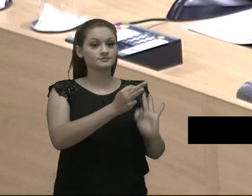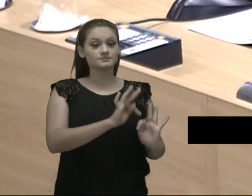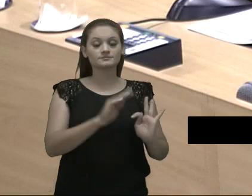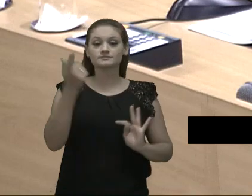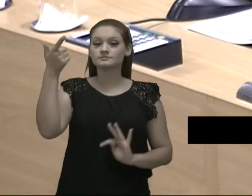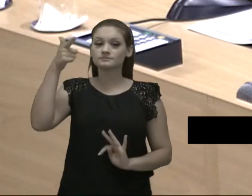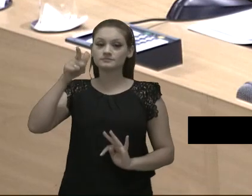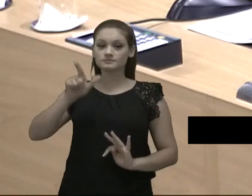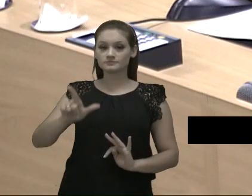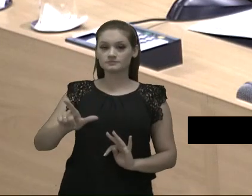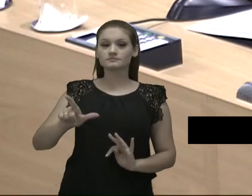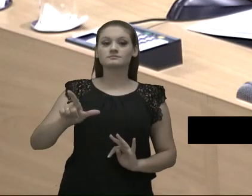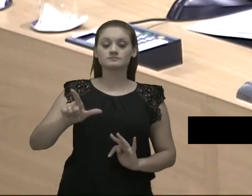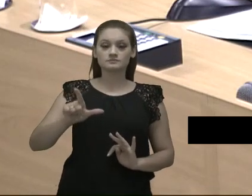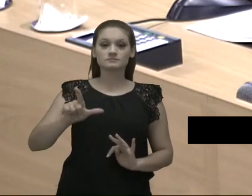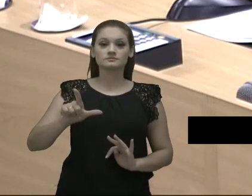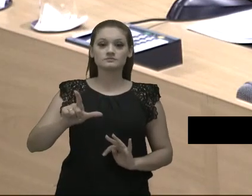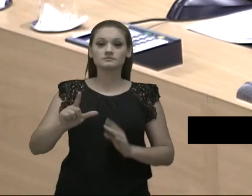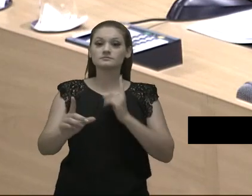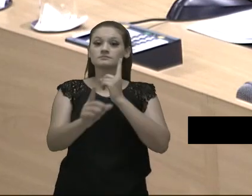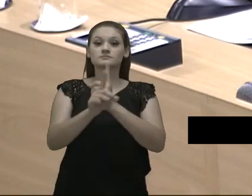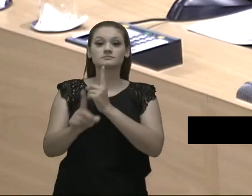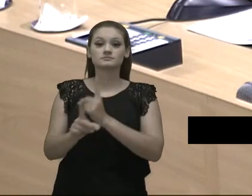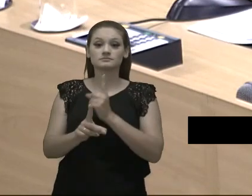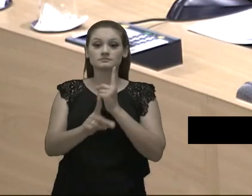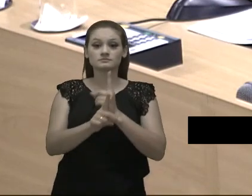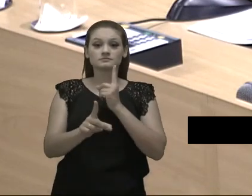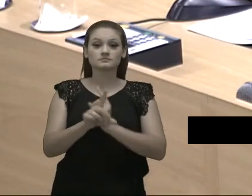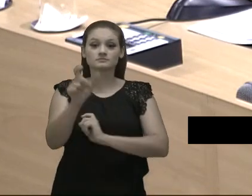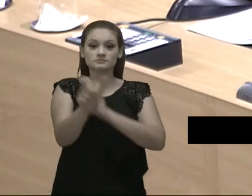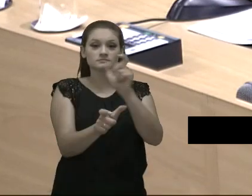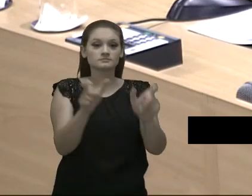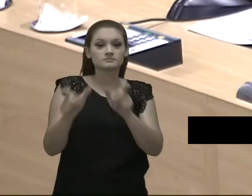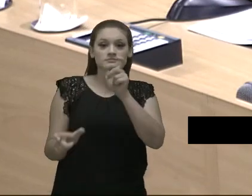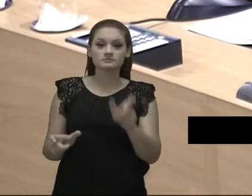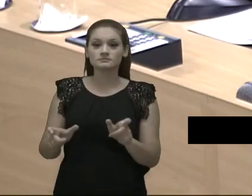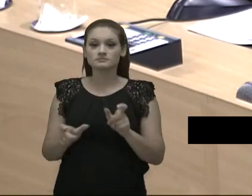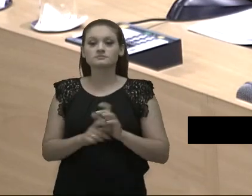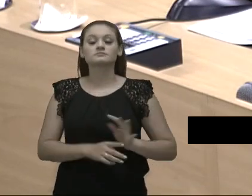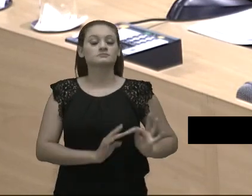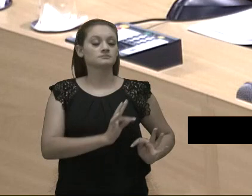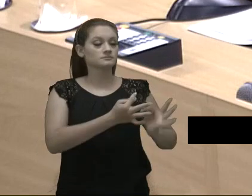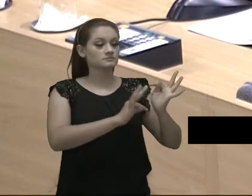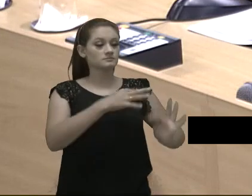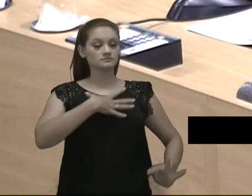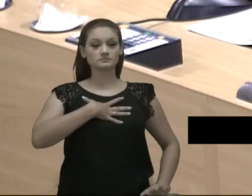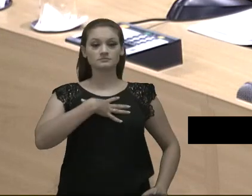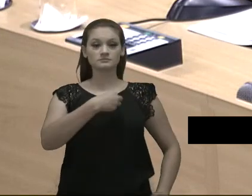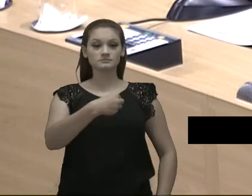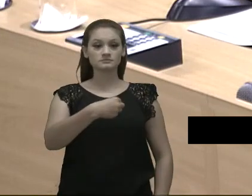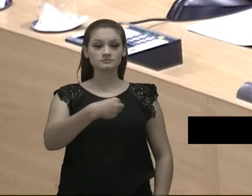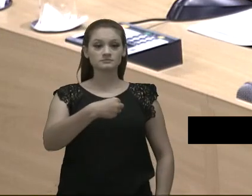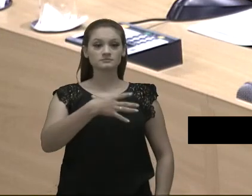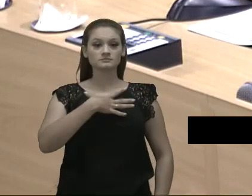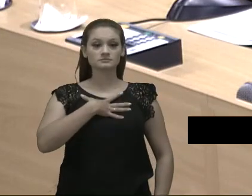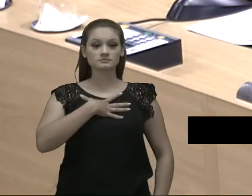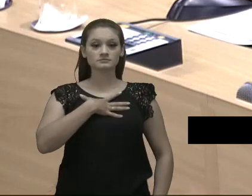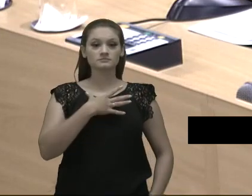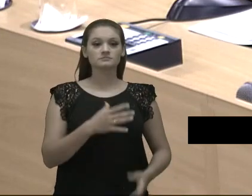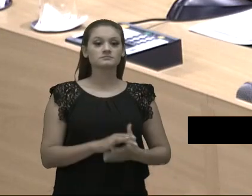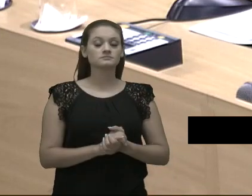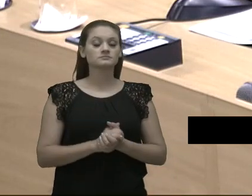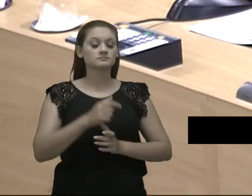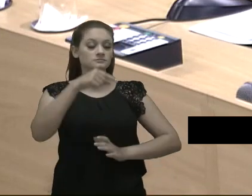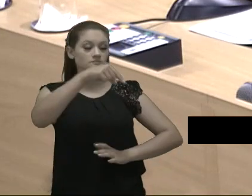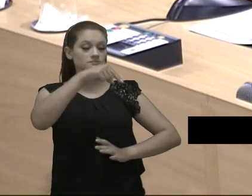conseguia atender essa demanda, suprir essa demanda, o técnico de radiologia. Mas, a princípio, nesse volume que